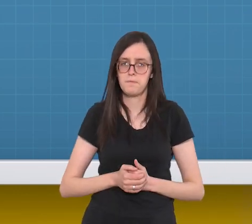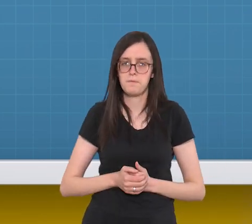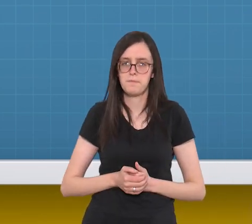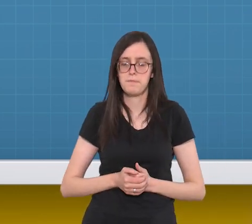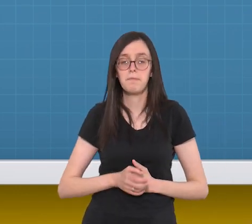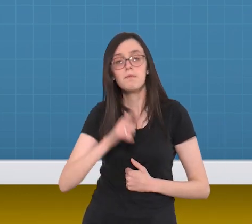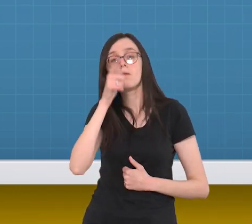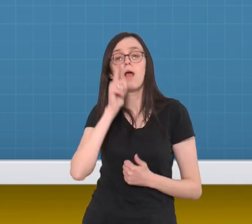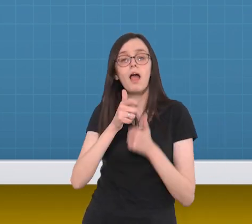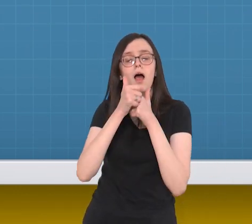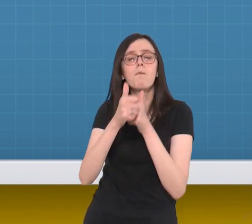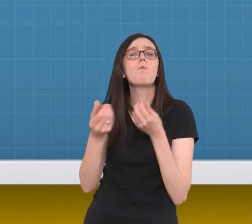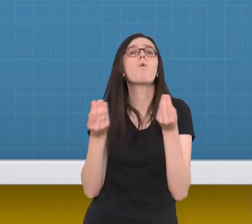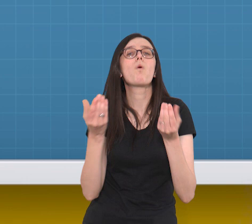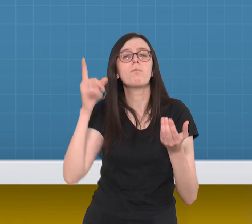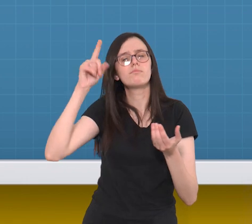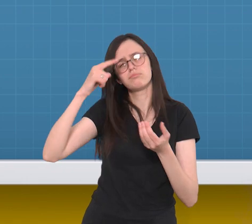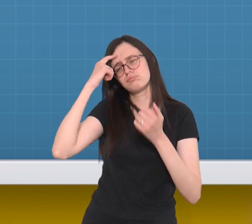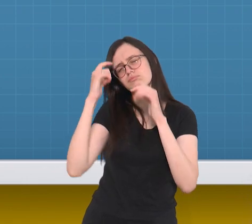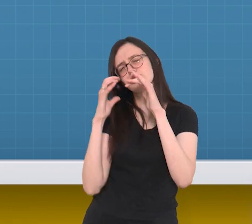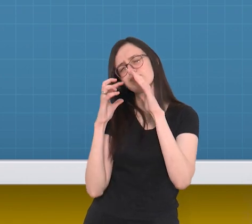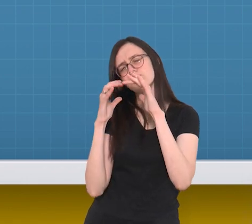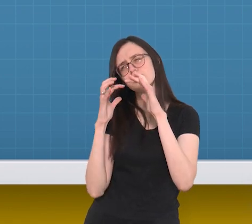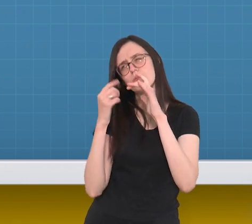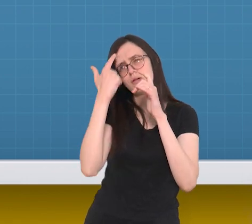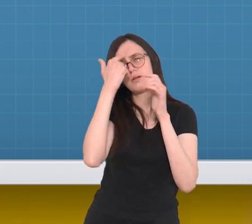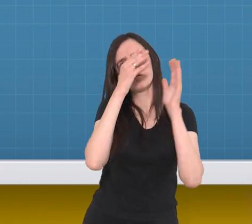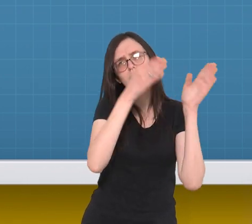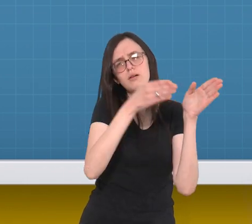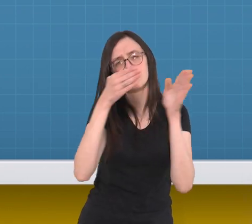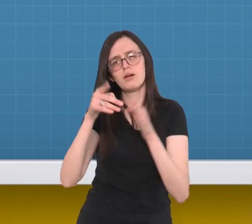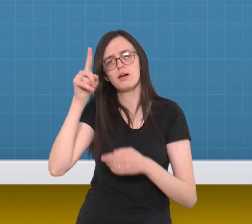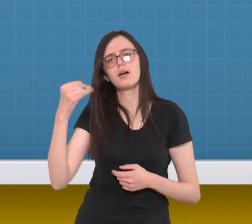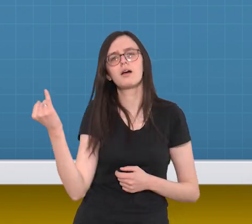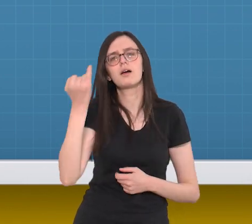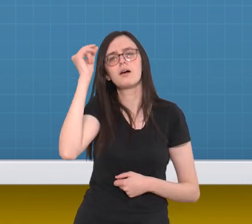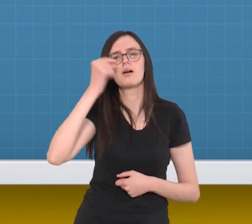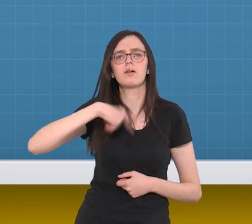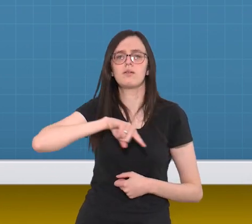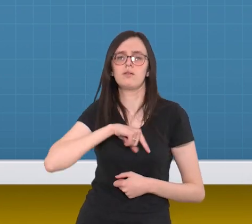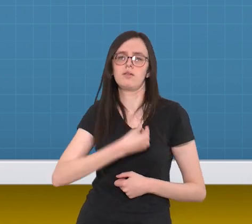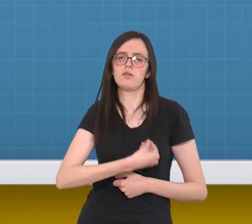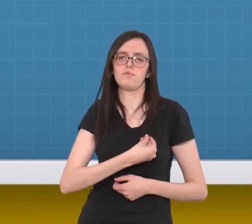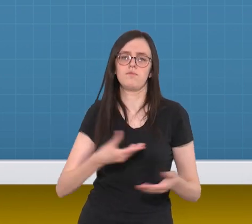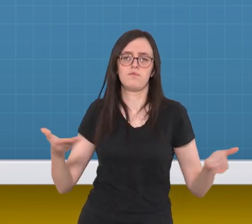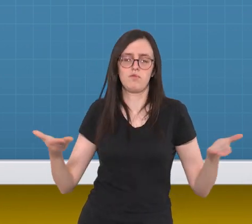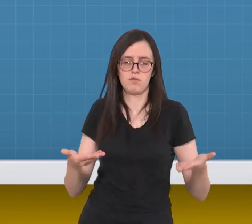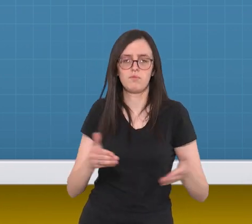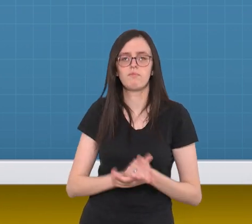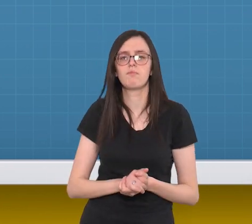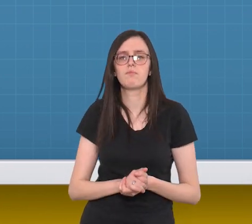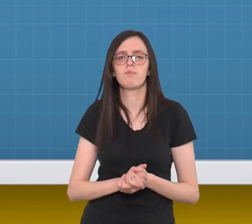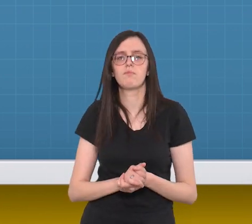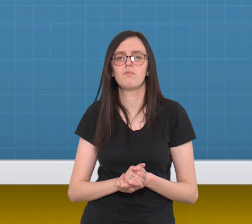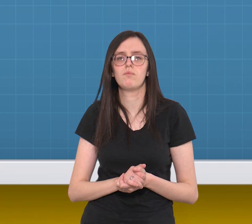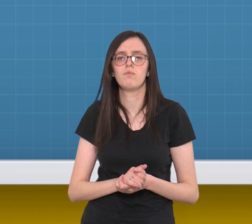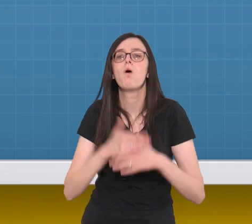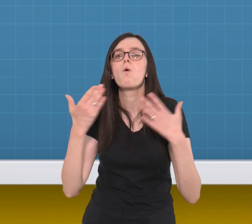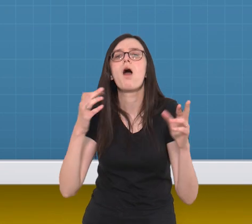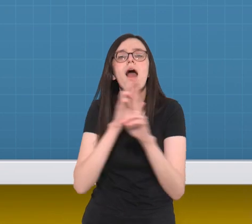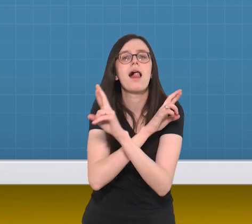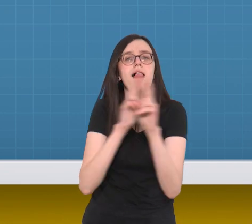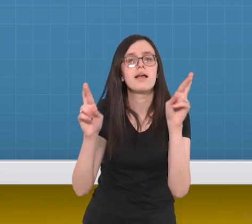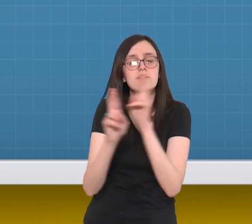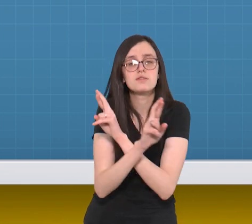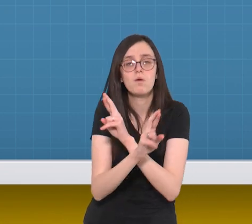E para você acompanhar isso, tem um raciocínio lógico que é muito importante, que é esse que nós estamos trabalhando hoje. Como eu relaciono